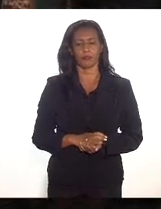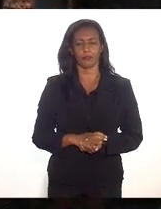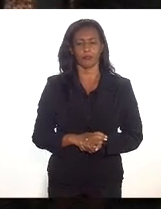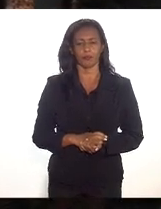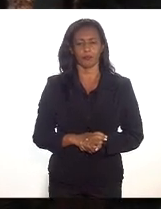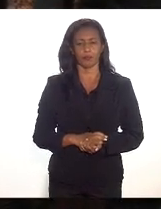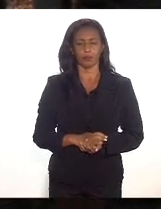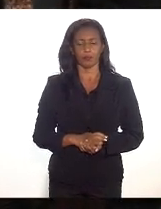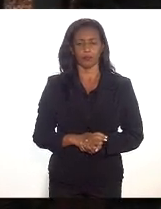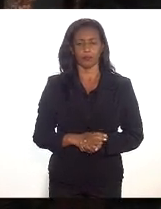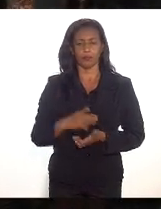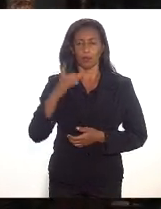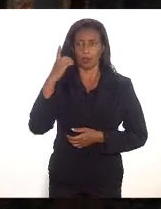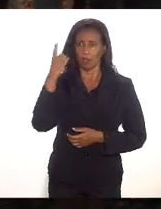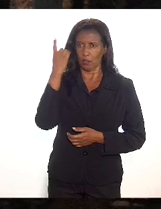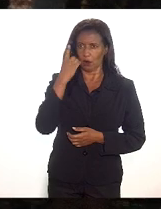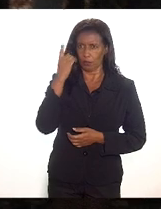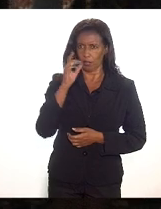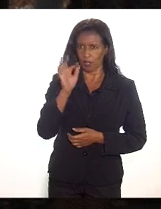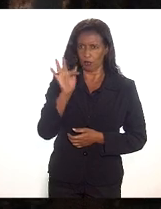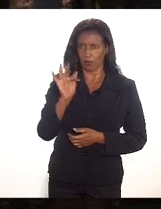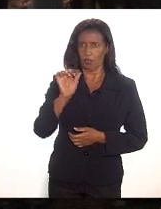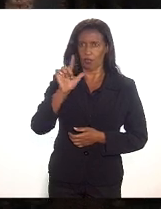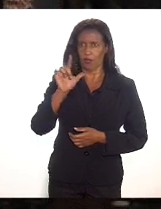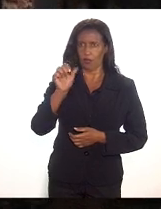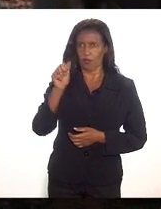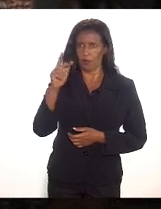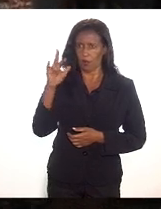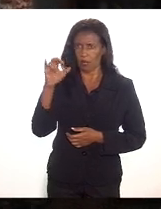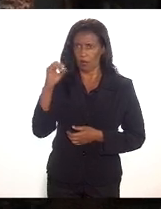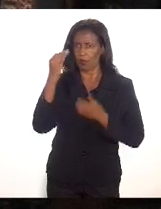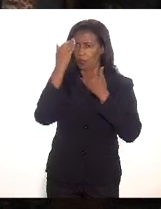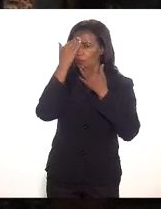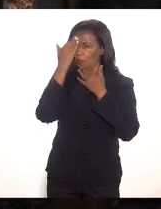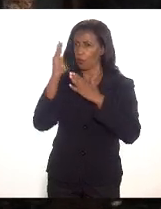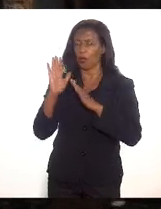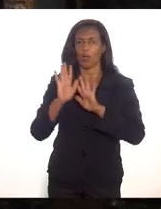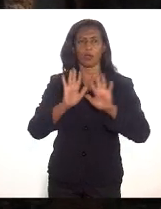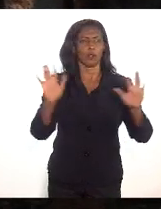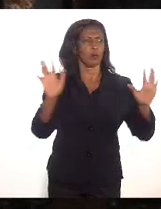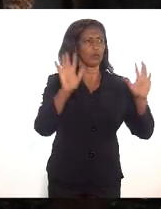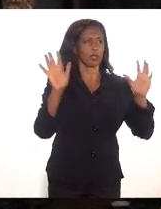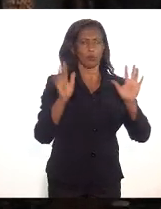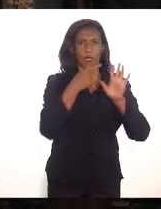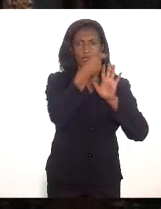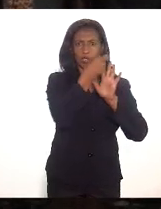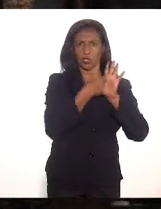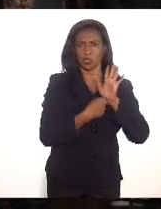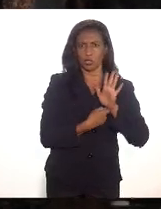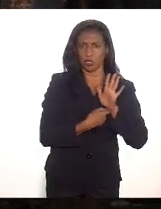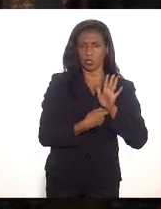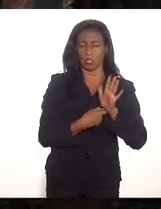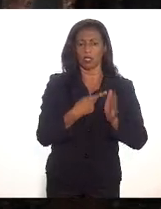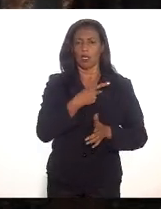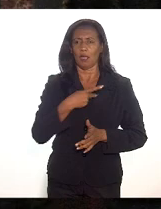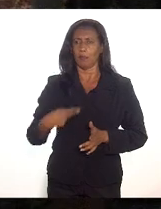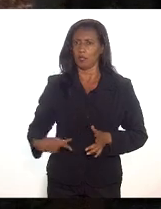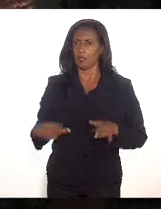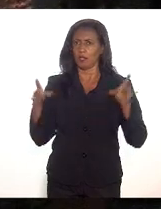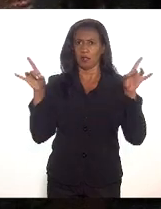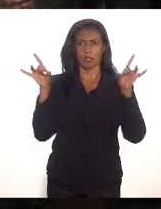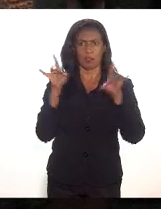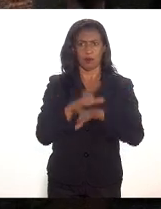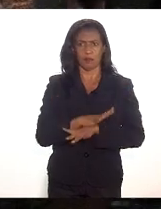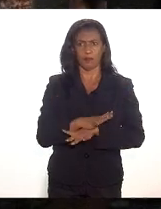Ok, deputado Flávio Serafini, obrigado. Não havendo mais orador escrito, a presidência encerra